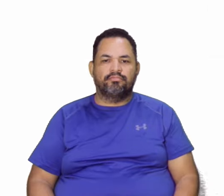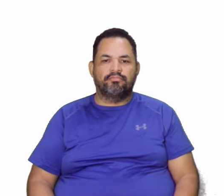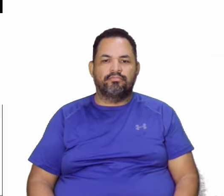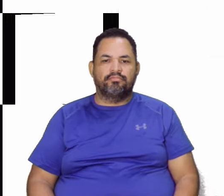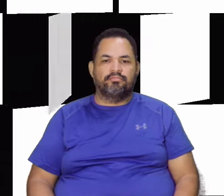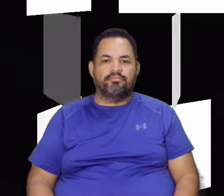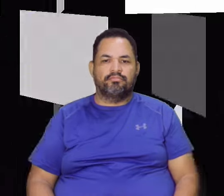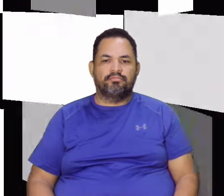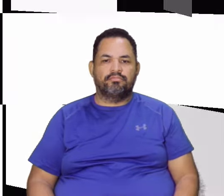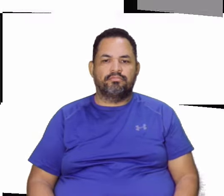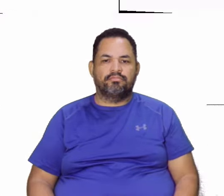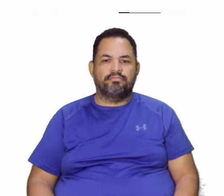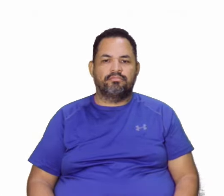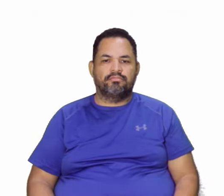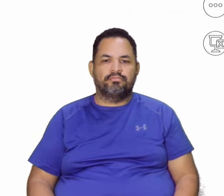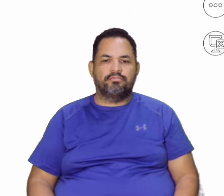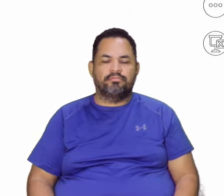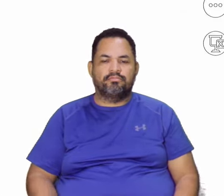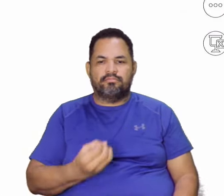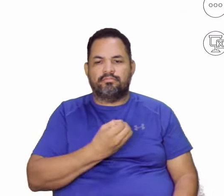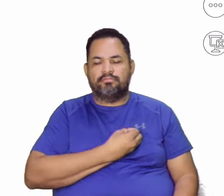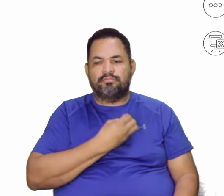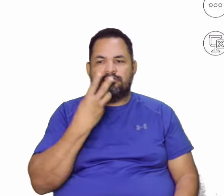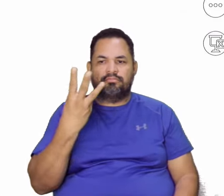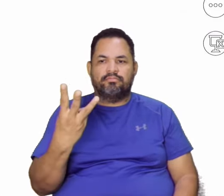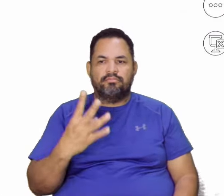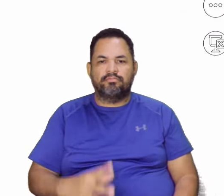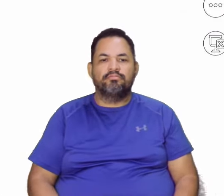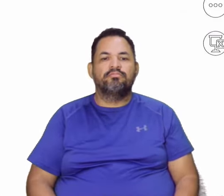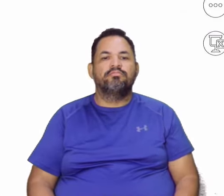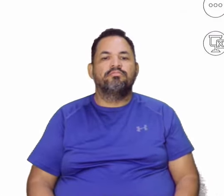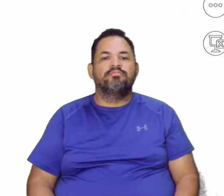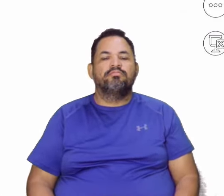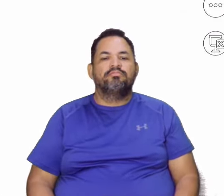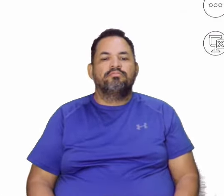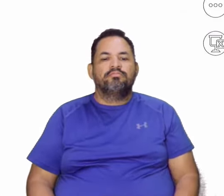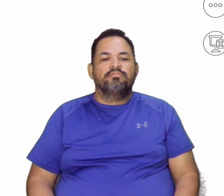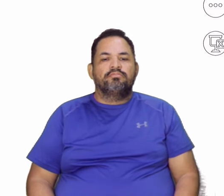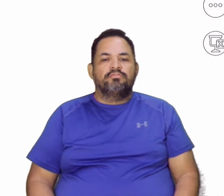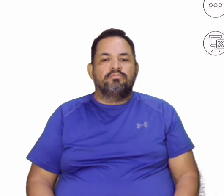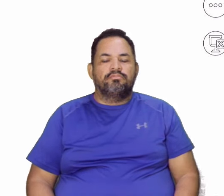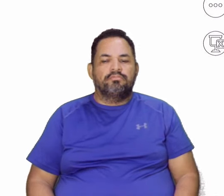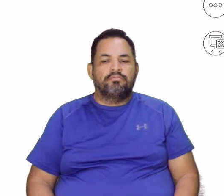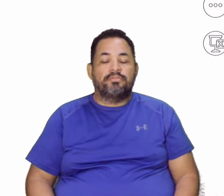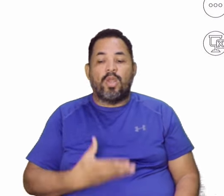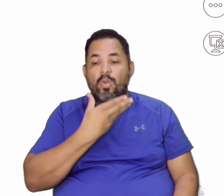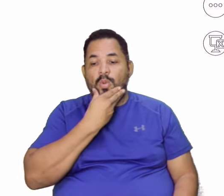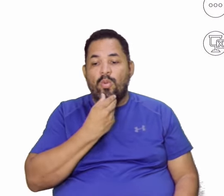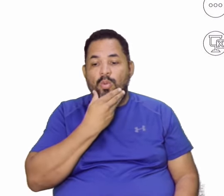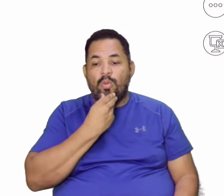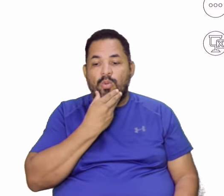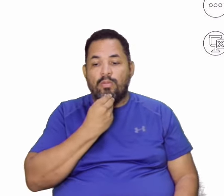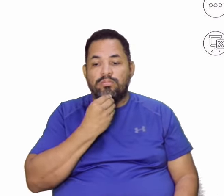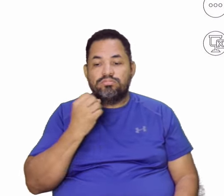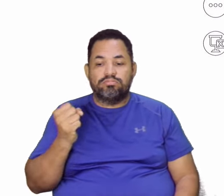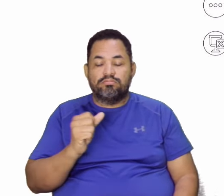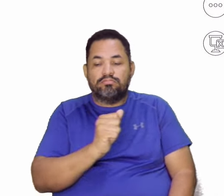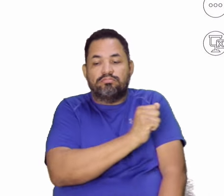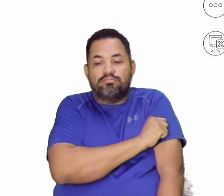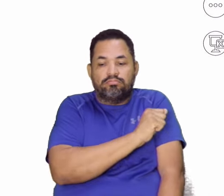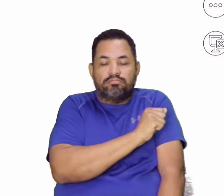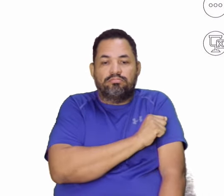maravilha vamos paraa questão de número três Então olha lá agora só os meninos só os rapazes vão ler